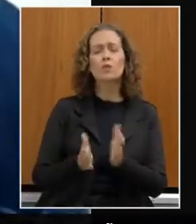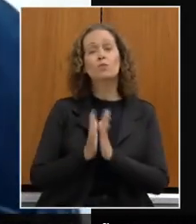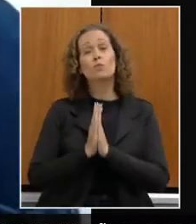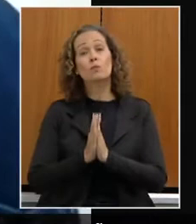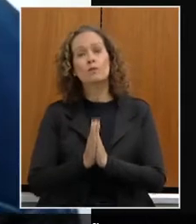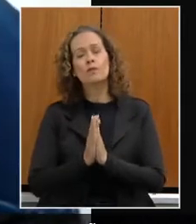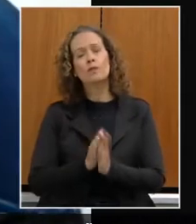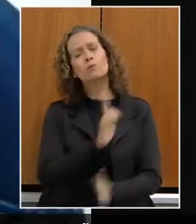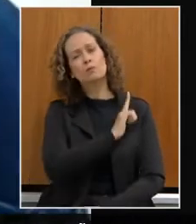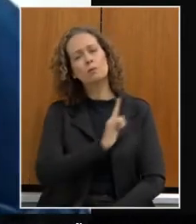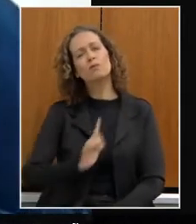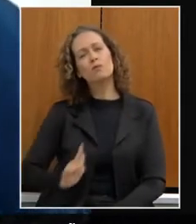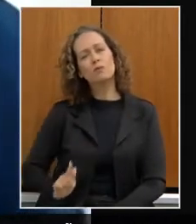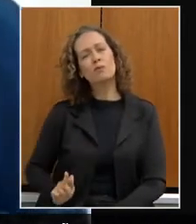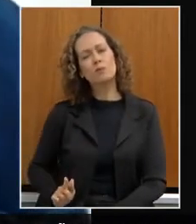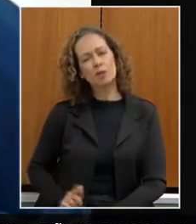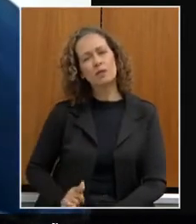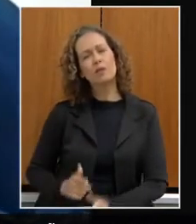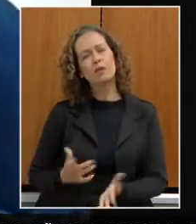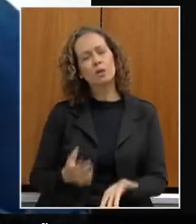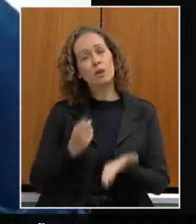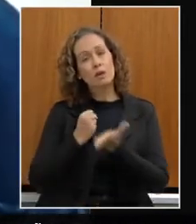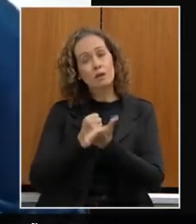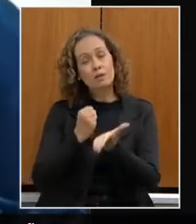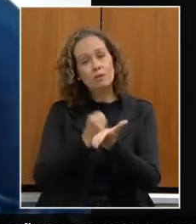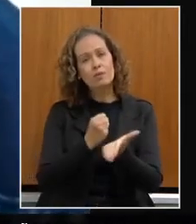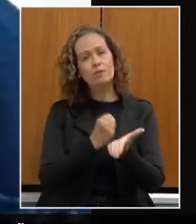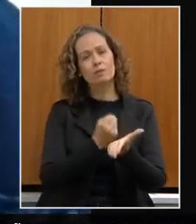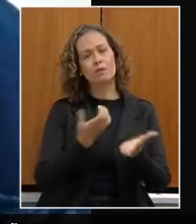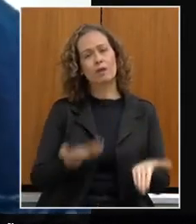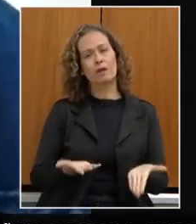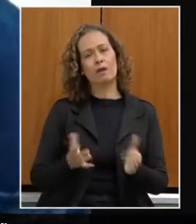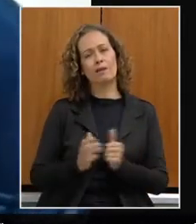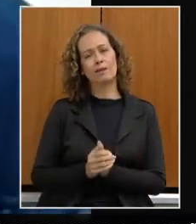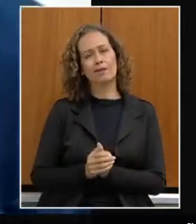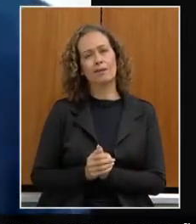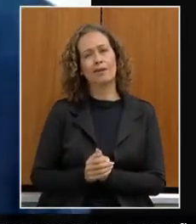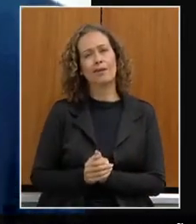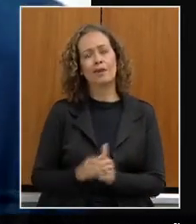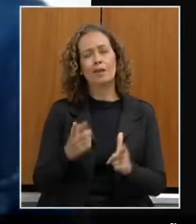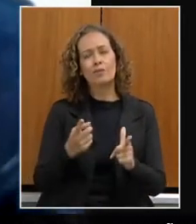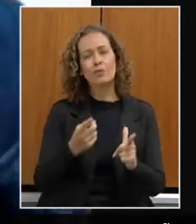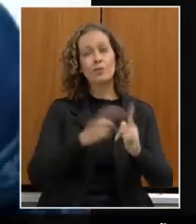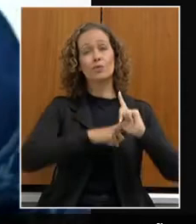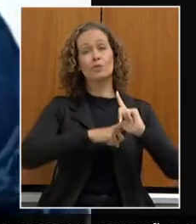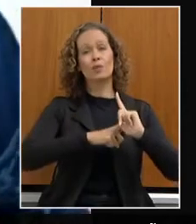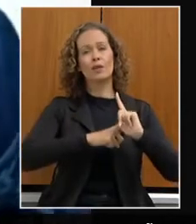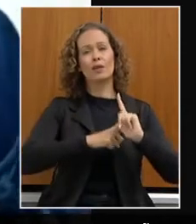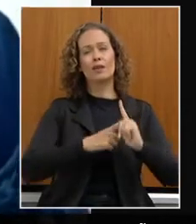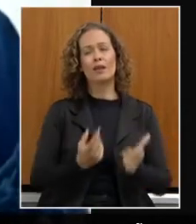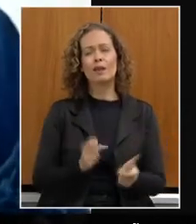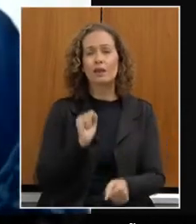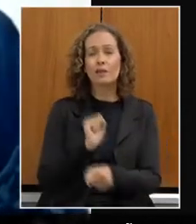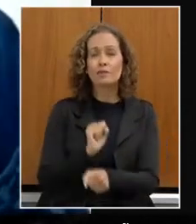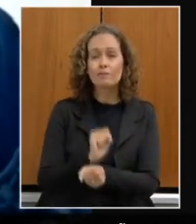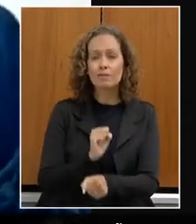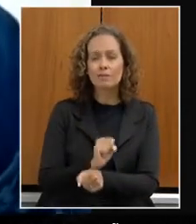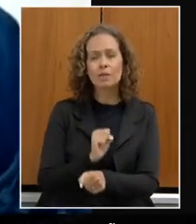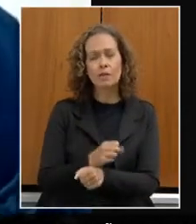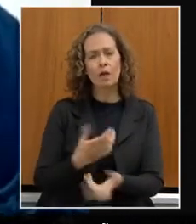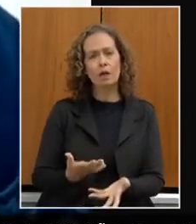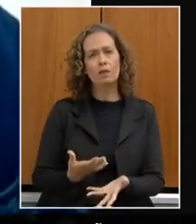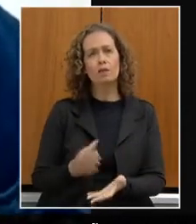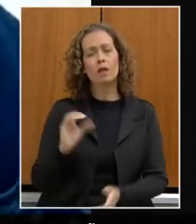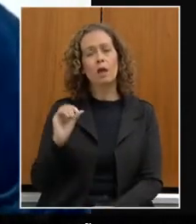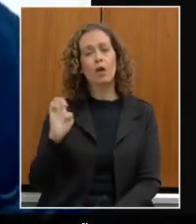governador o pendência edital pelo menos adiamento para fazer um estudo olha OS